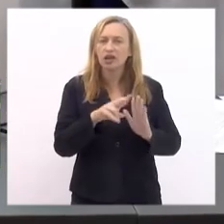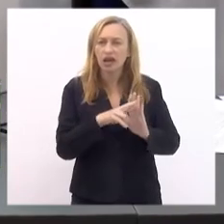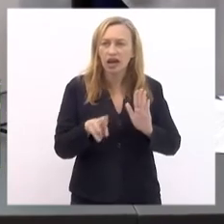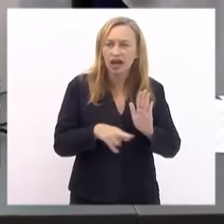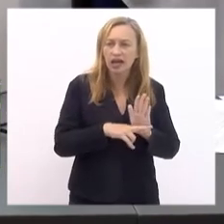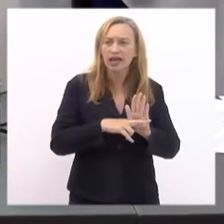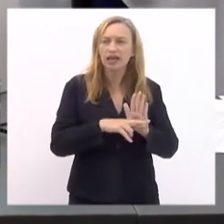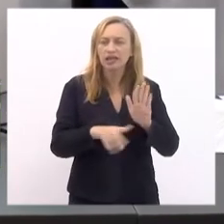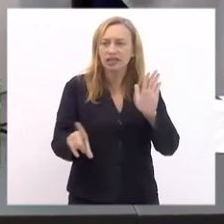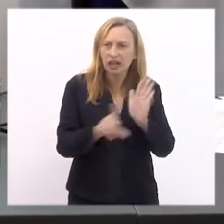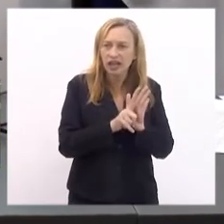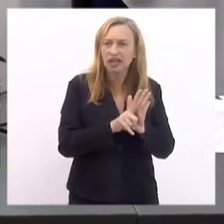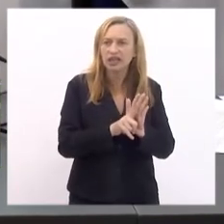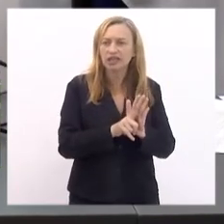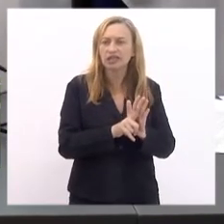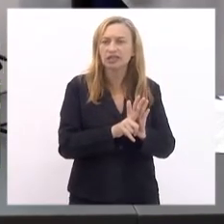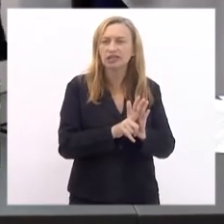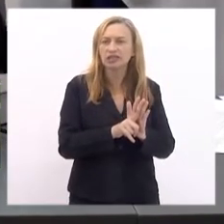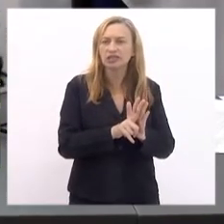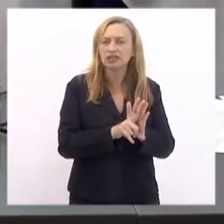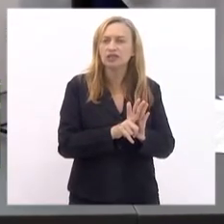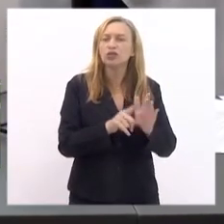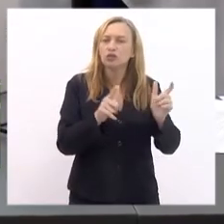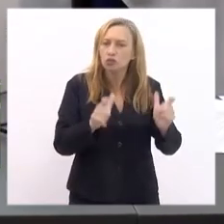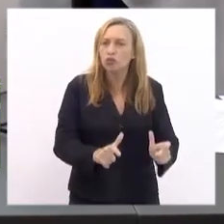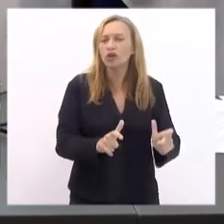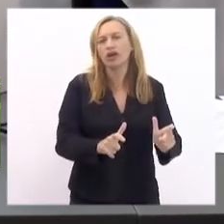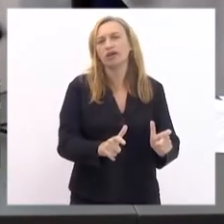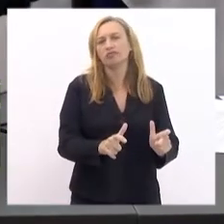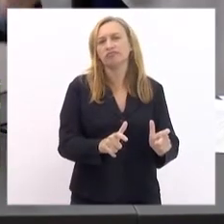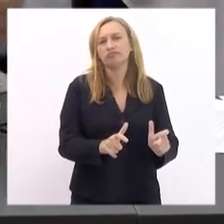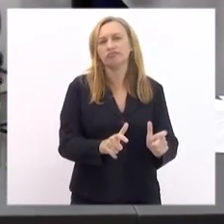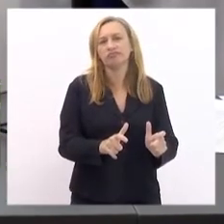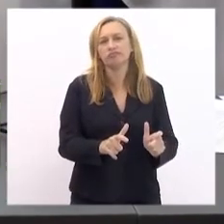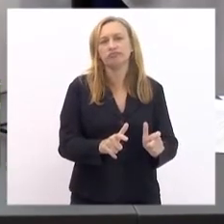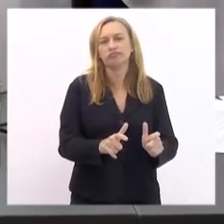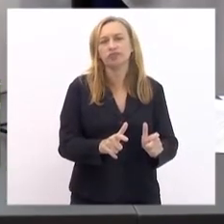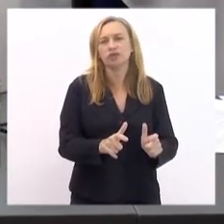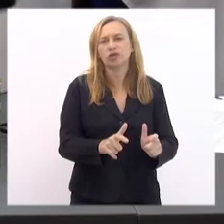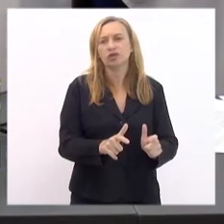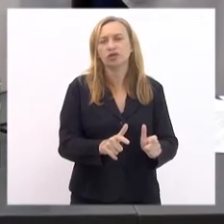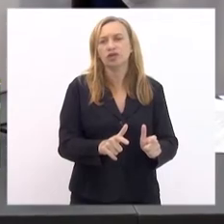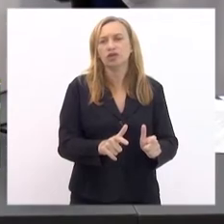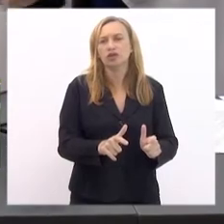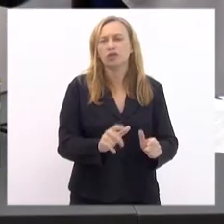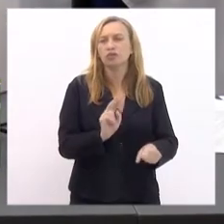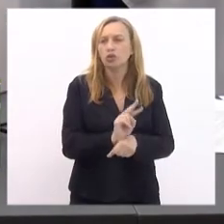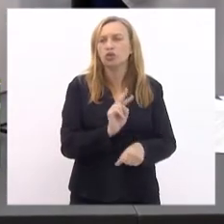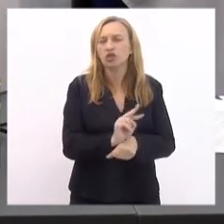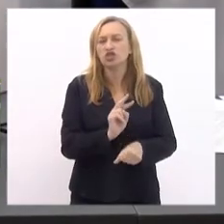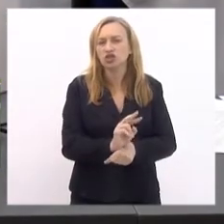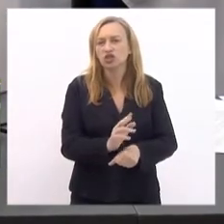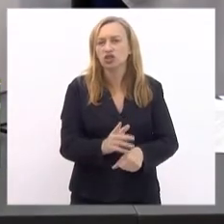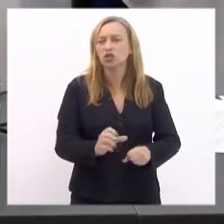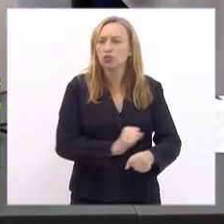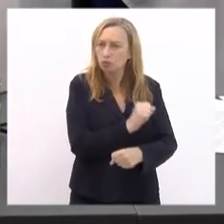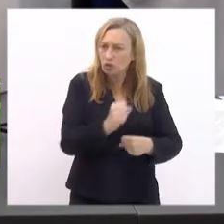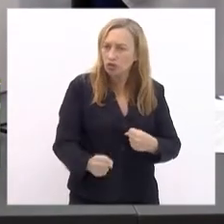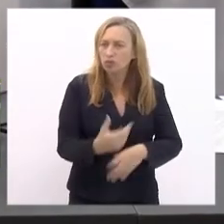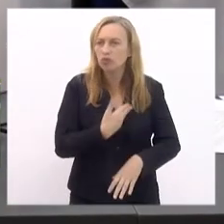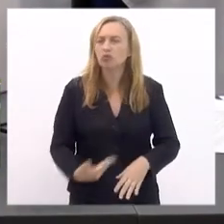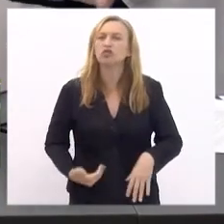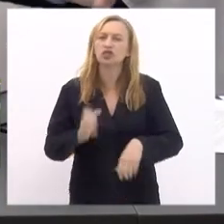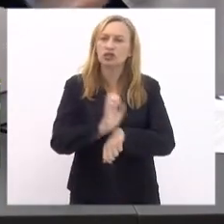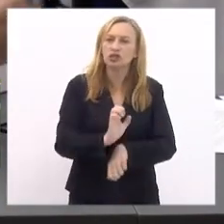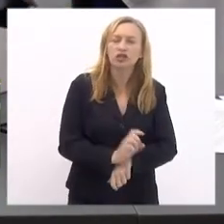na forma da lei, que haja sempre um espaço reservado para... E aí, claro, que o Poder Público Estadual vai